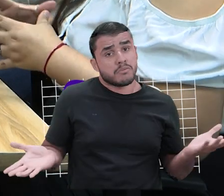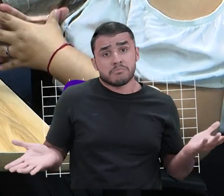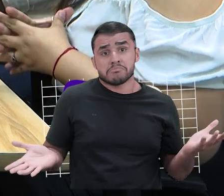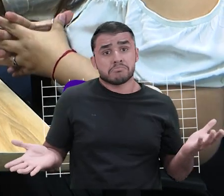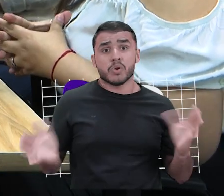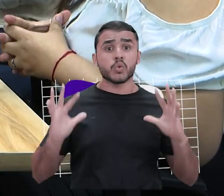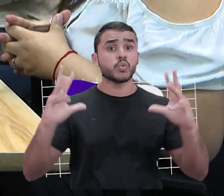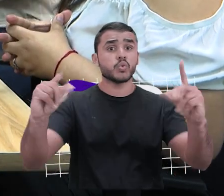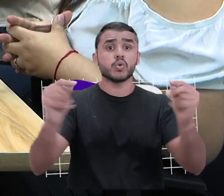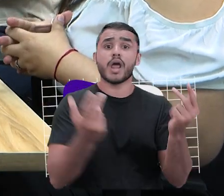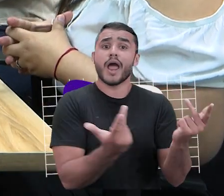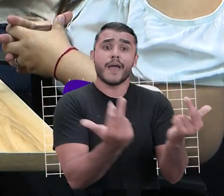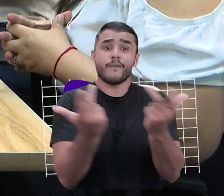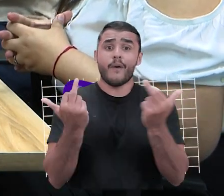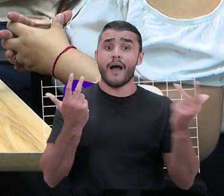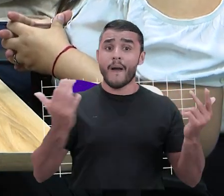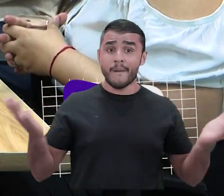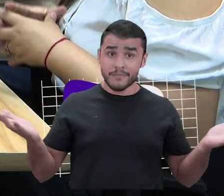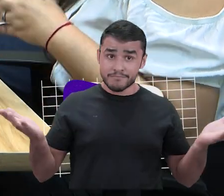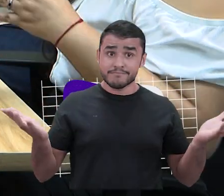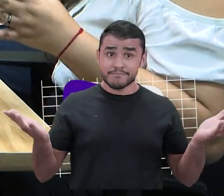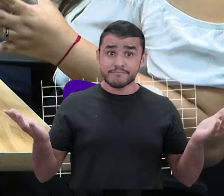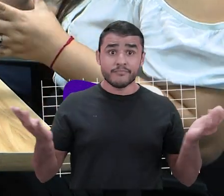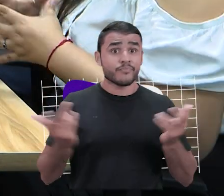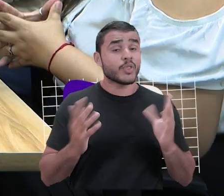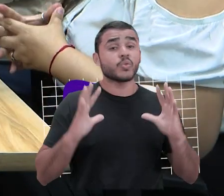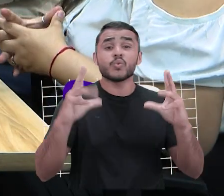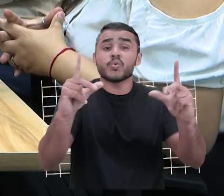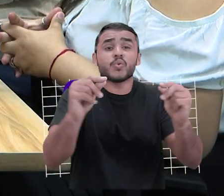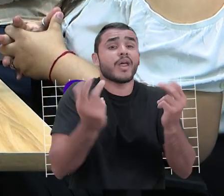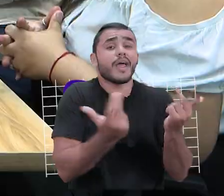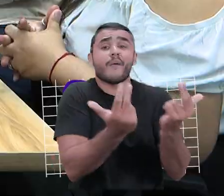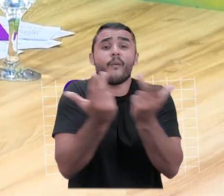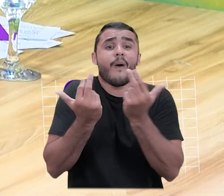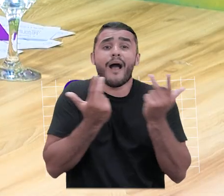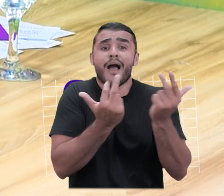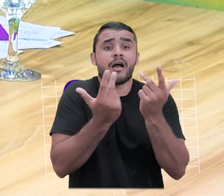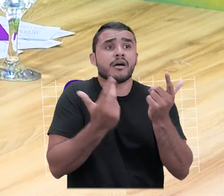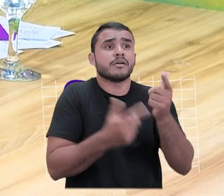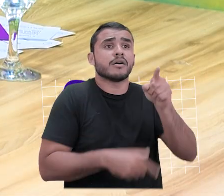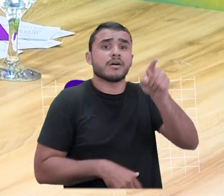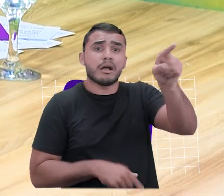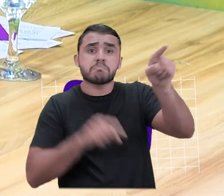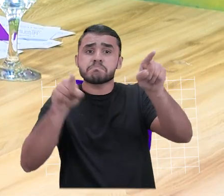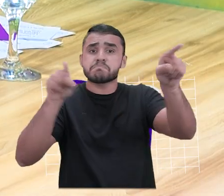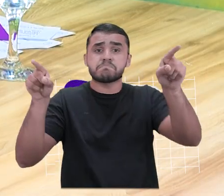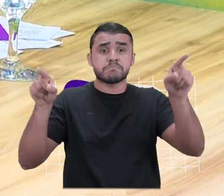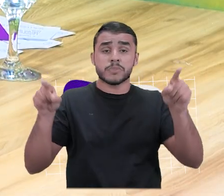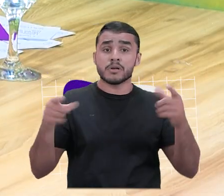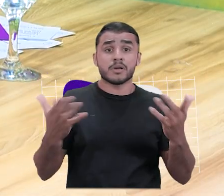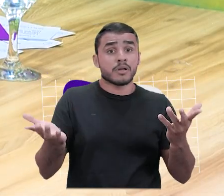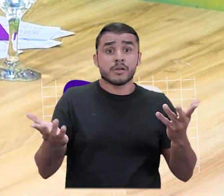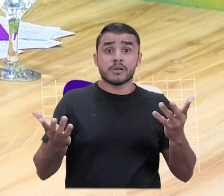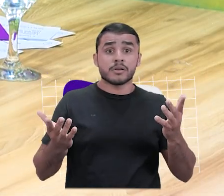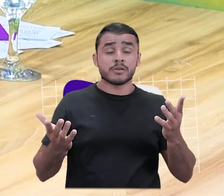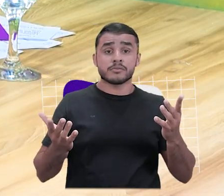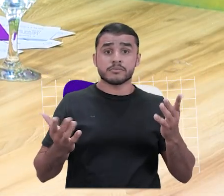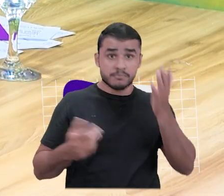todo mundo no mesmo mundo. Com todas as diferenças. Entendeu? Nem o nosso DNA é igual,